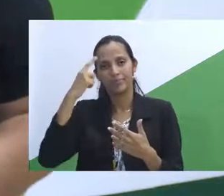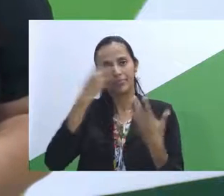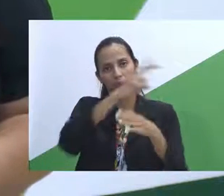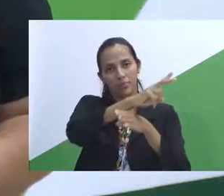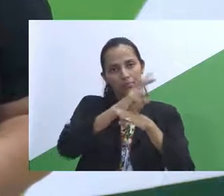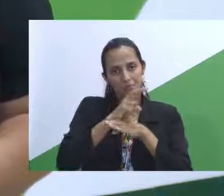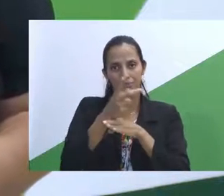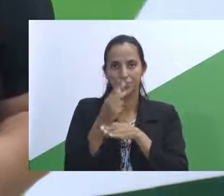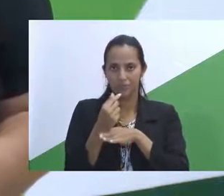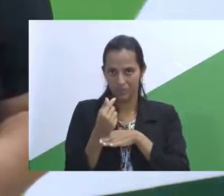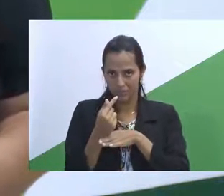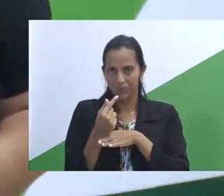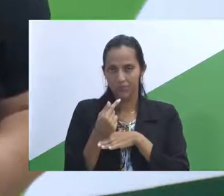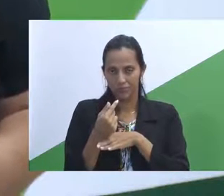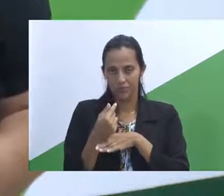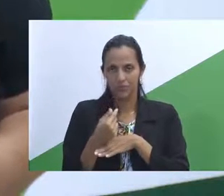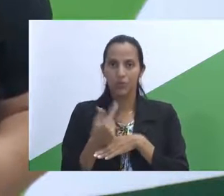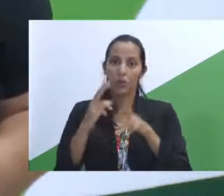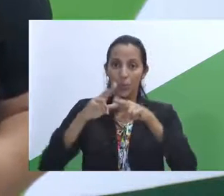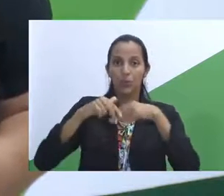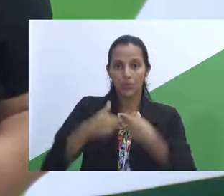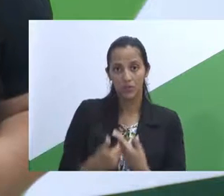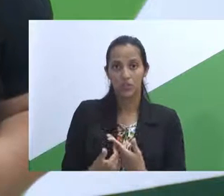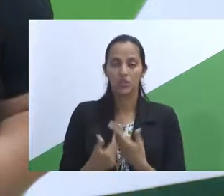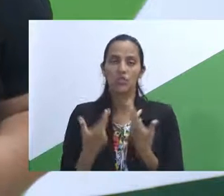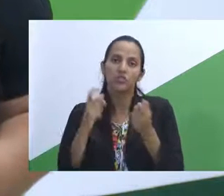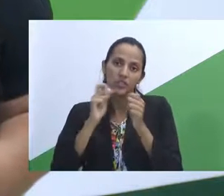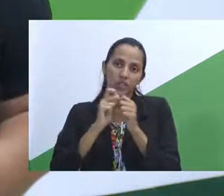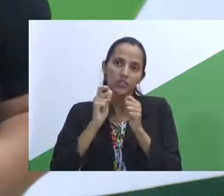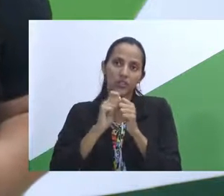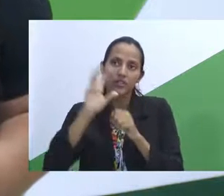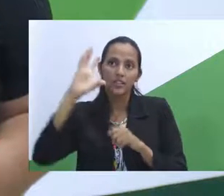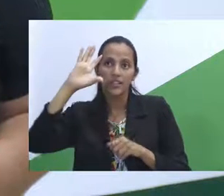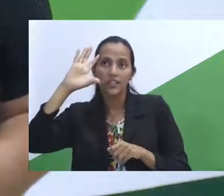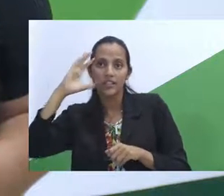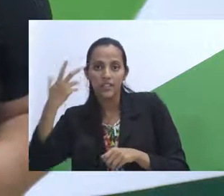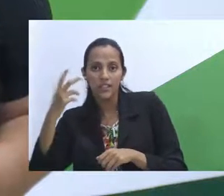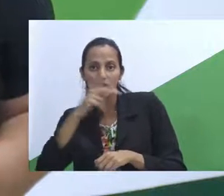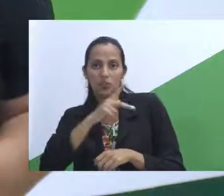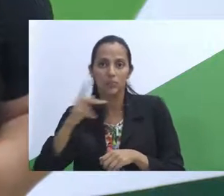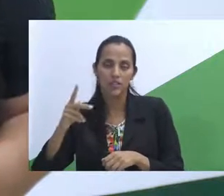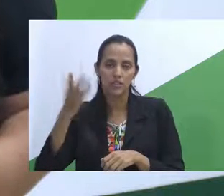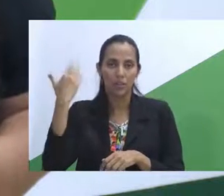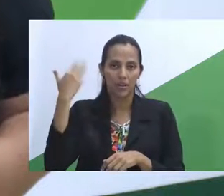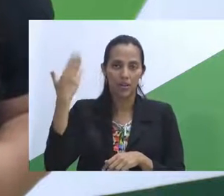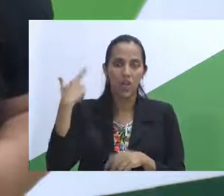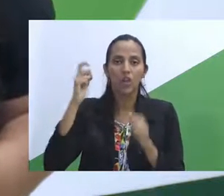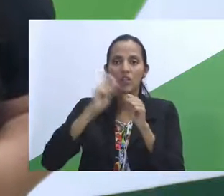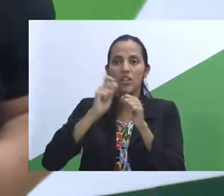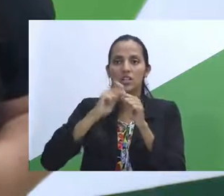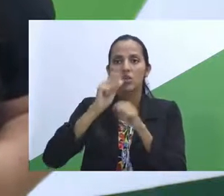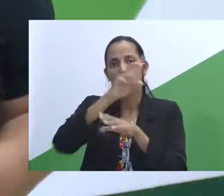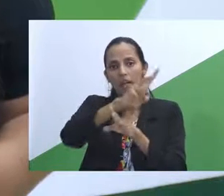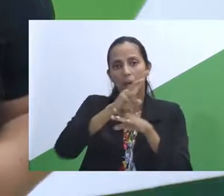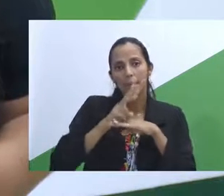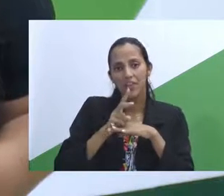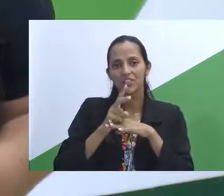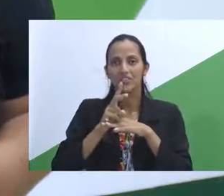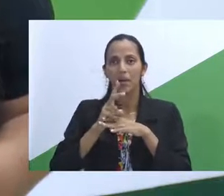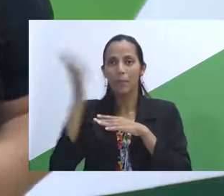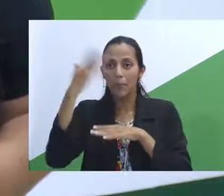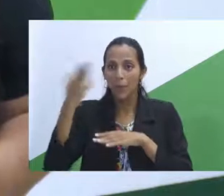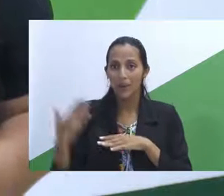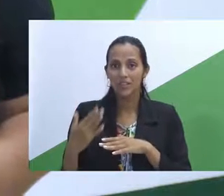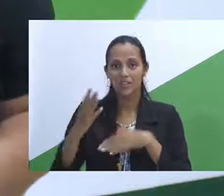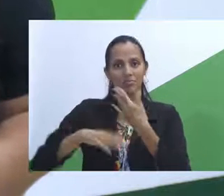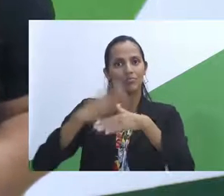industrialização. Exatamente por isso, então, essas medidas. Vargas acredita, realmente, em modernizar esse Brasil